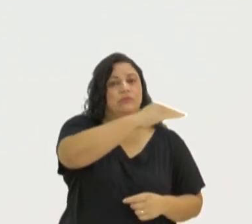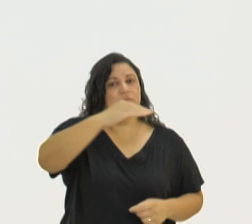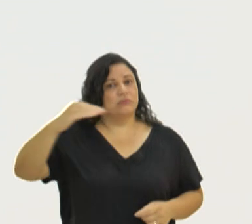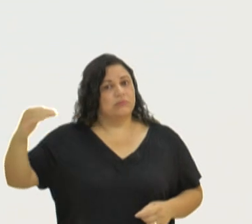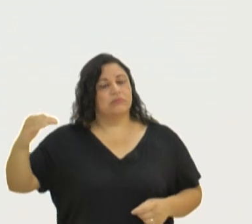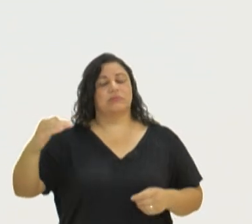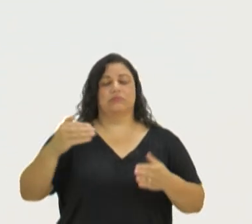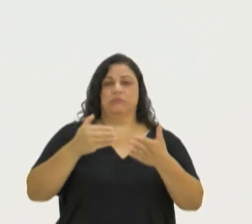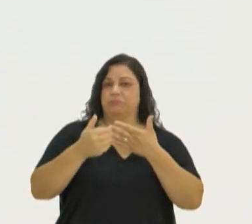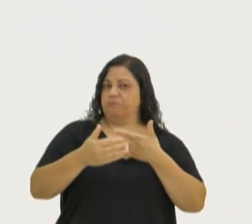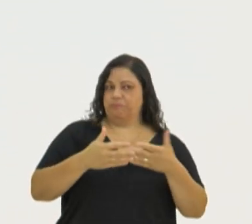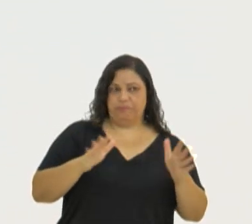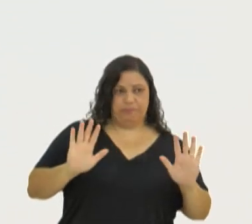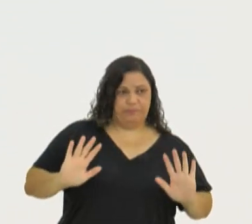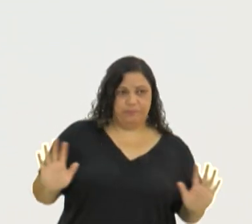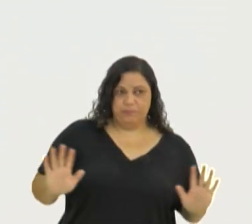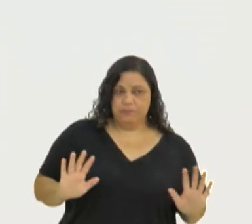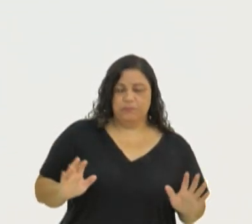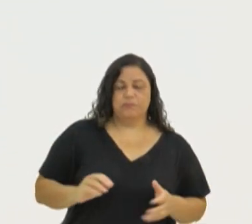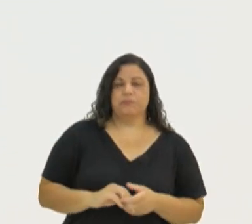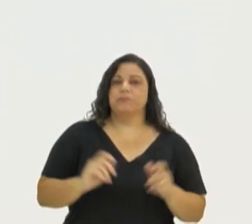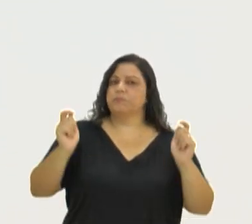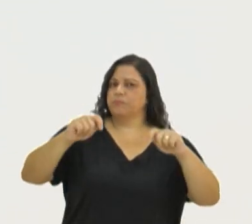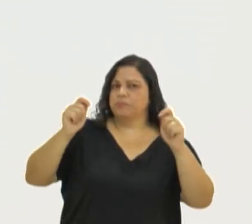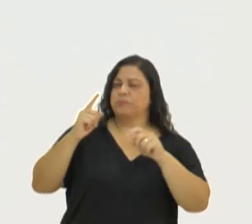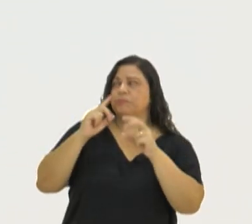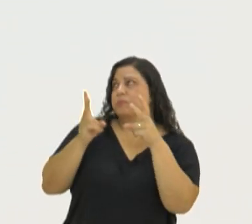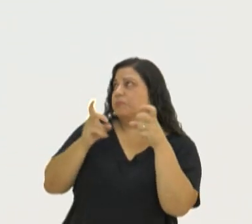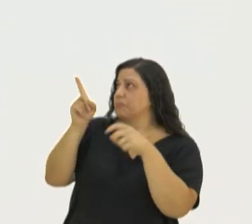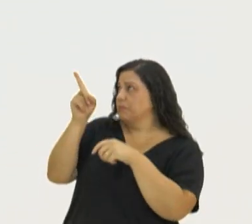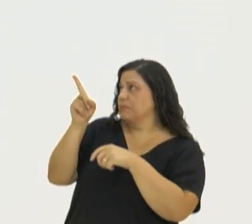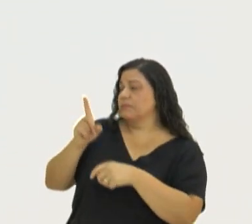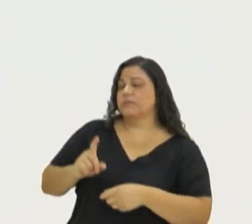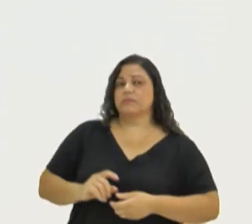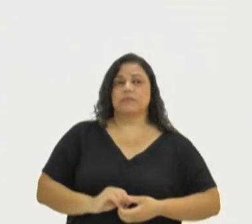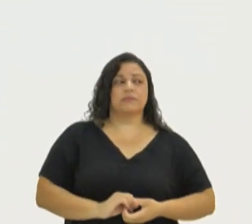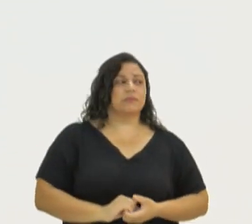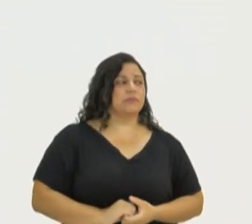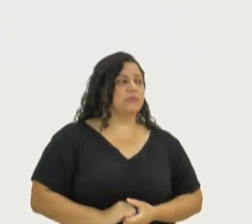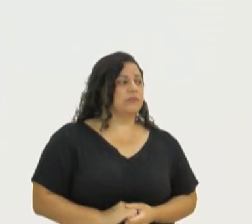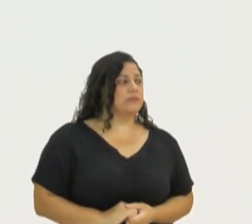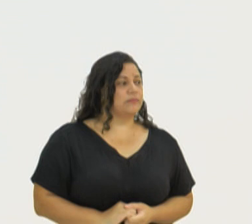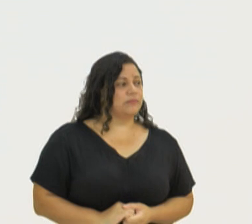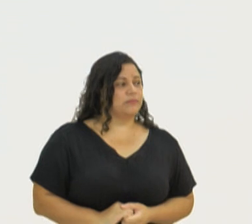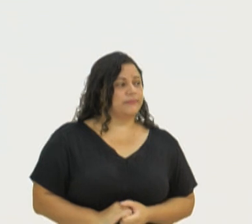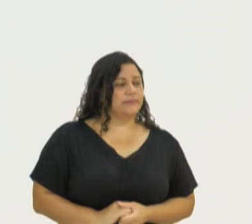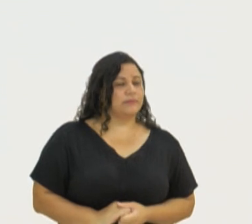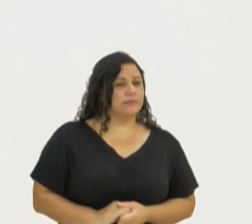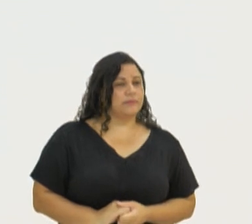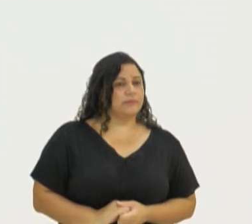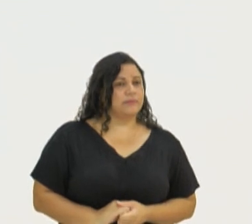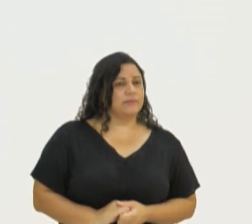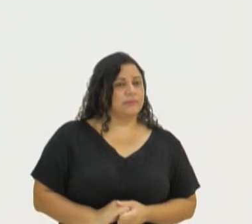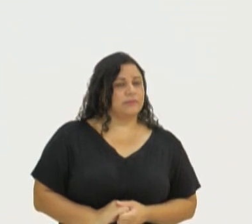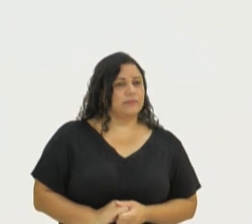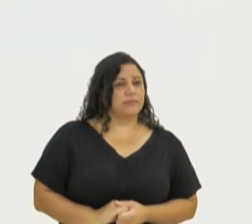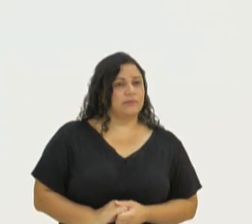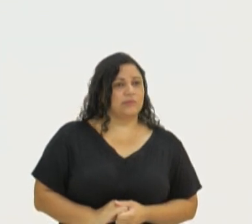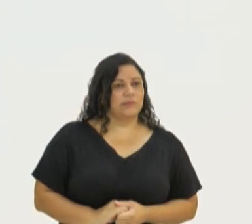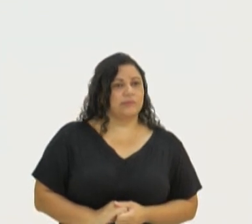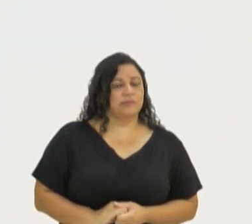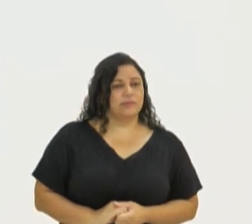posso puxar ela para baixo, posso ir para cima, posso ir aqui na horizontal, mas vamos aqui no nosso